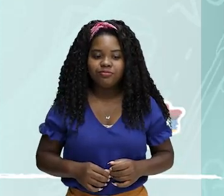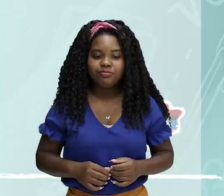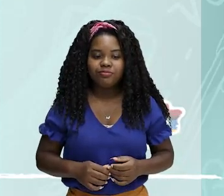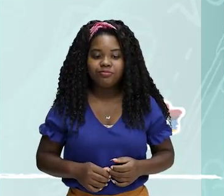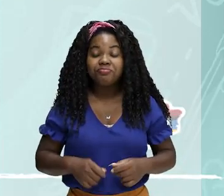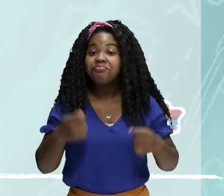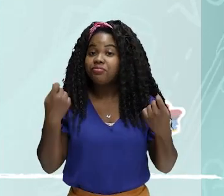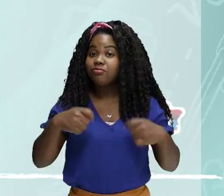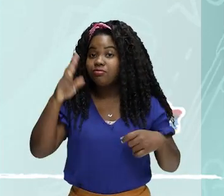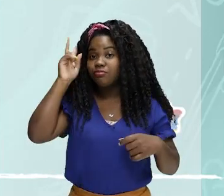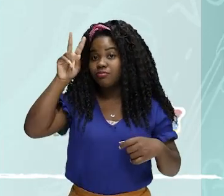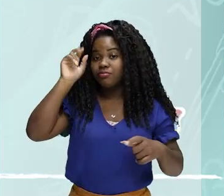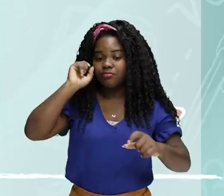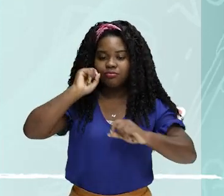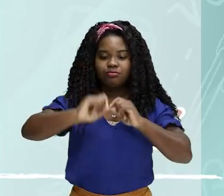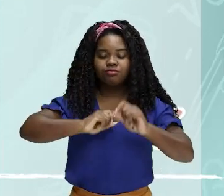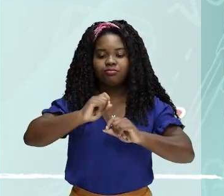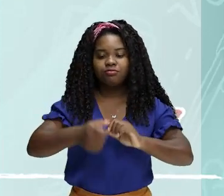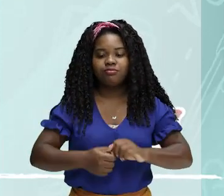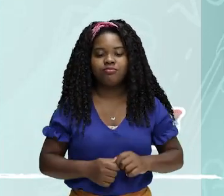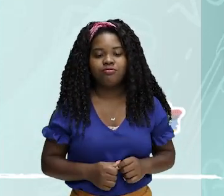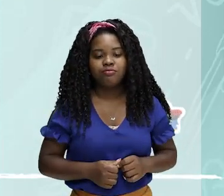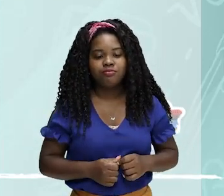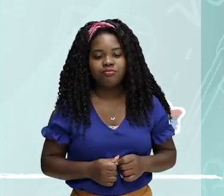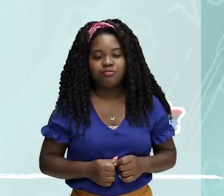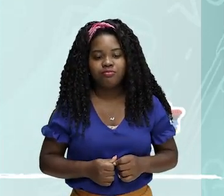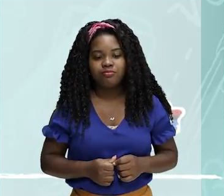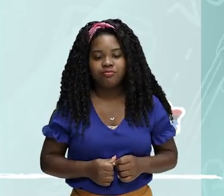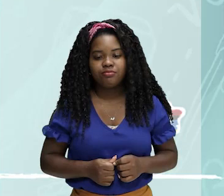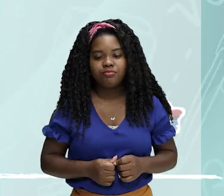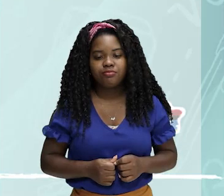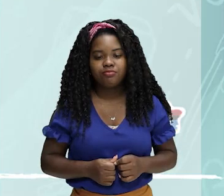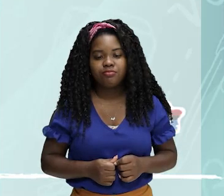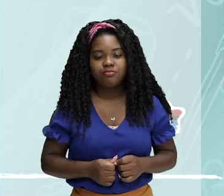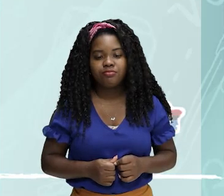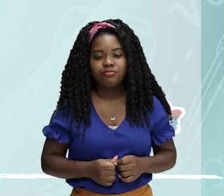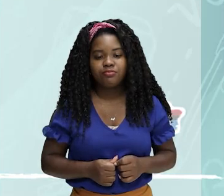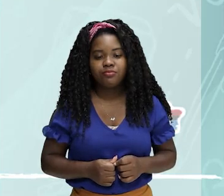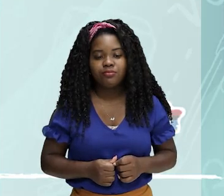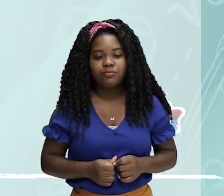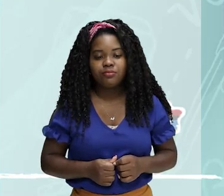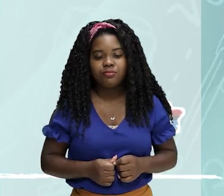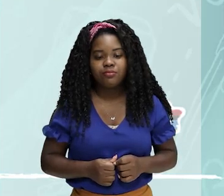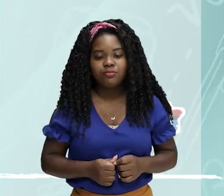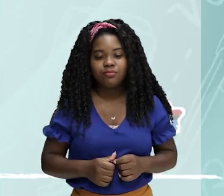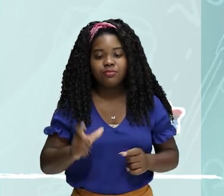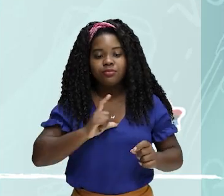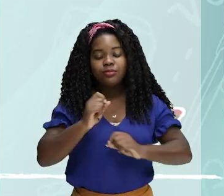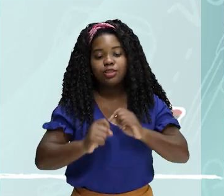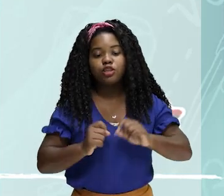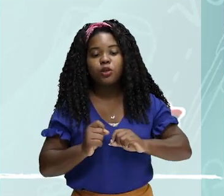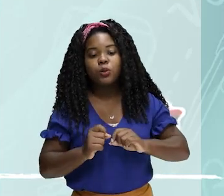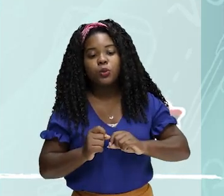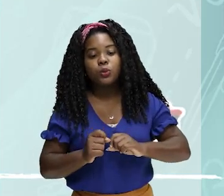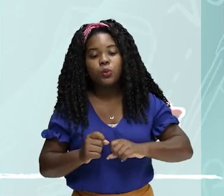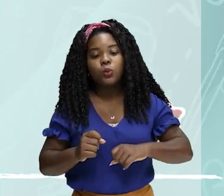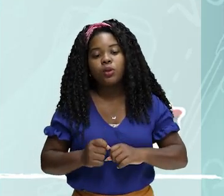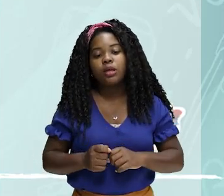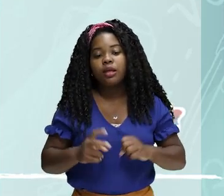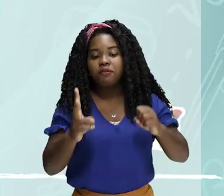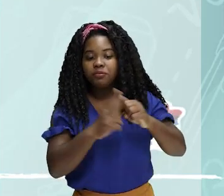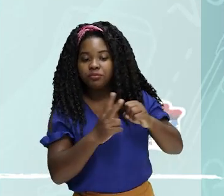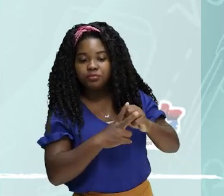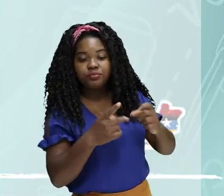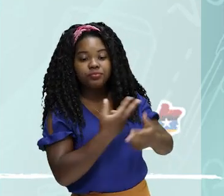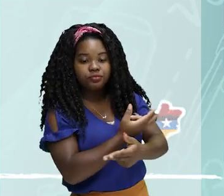a gente precisa lembrar que o pretérito perfecto del subjuntivo es un tiempo compuesto